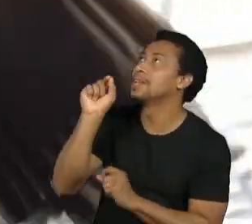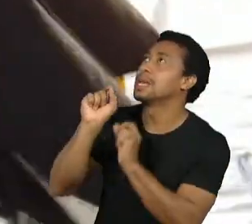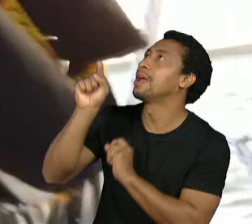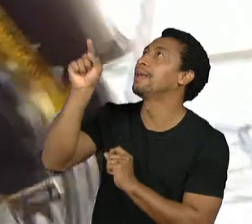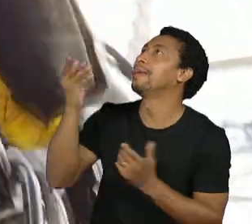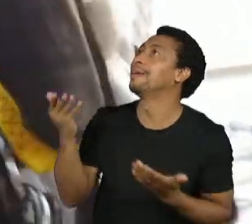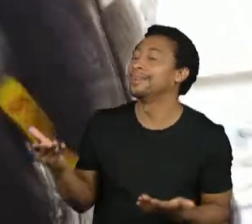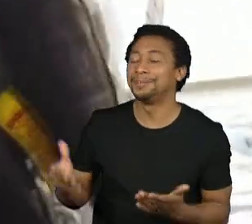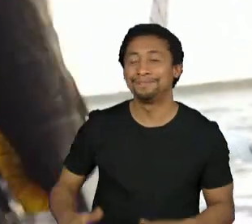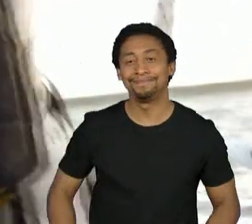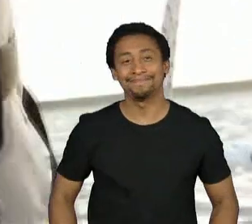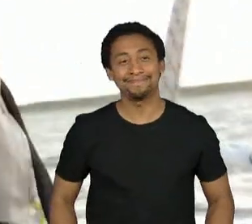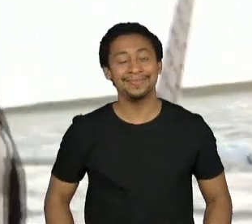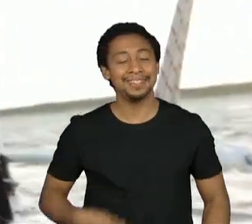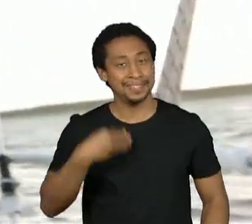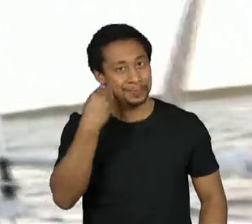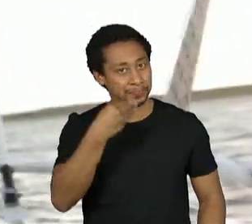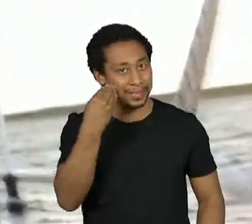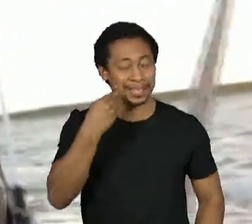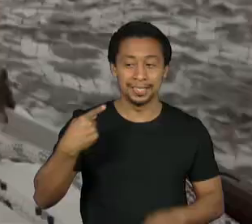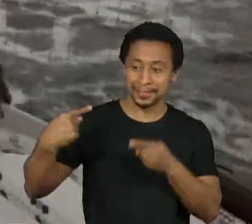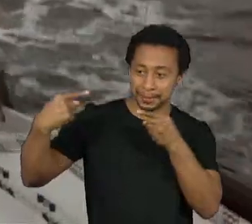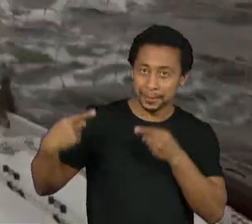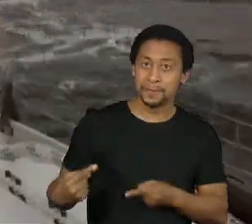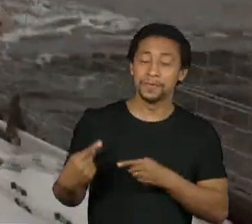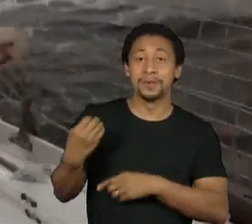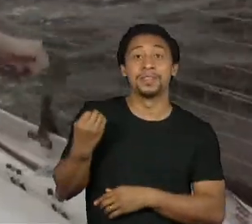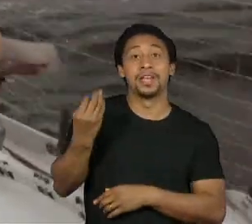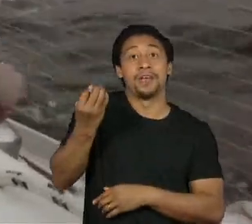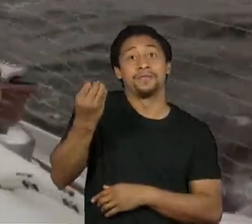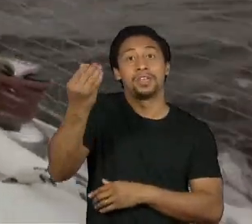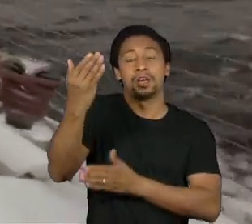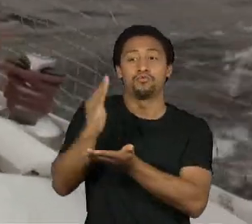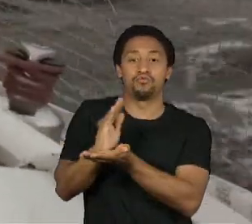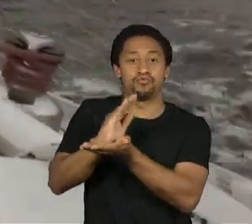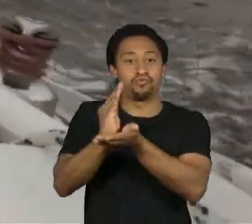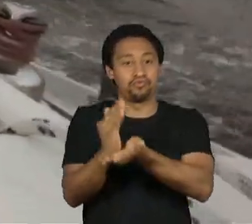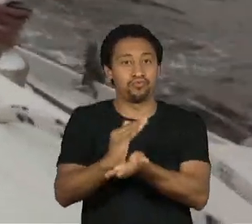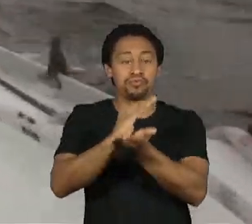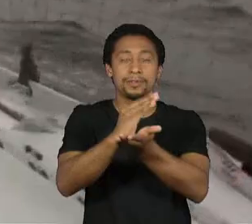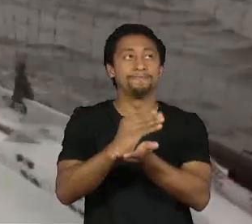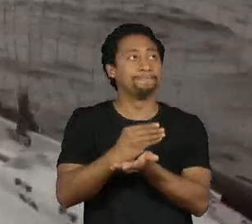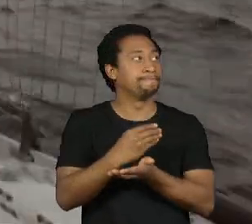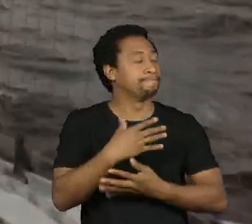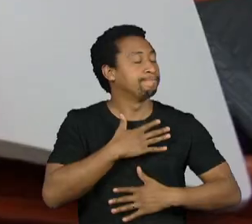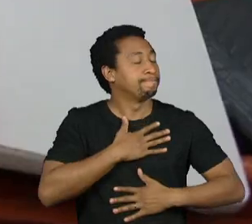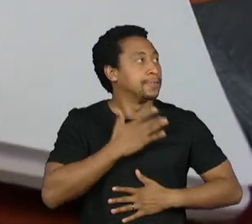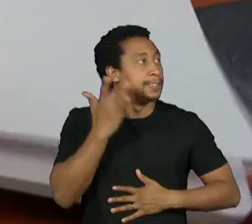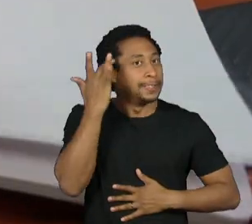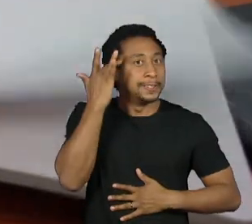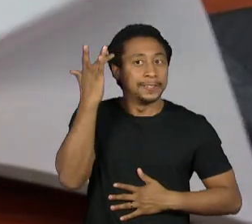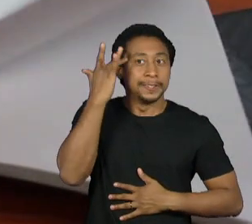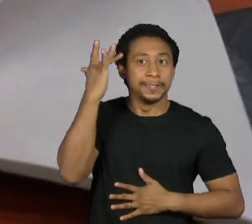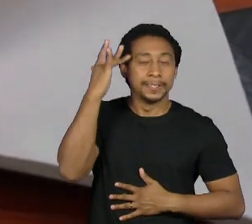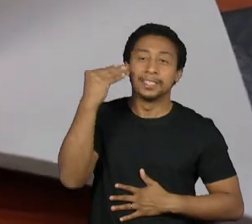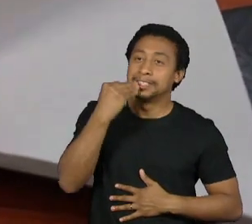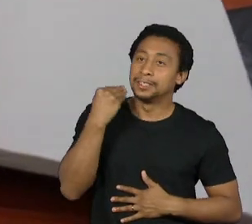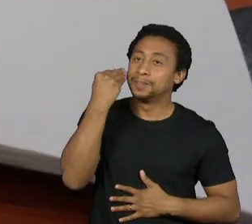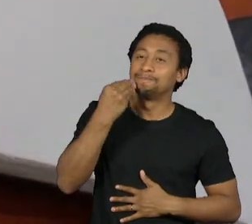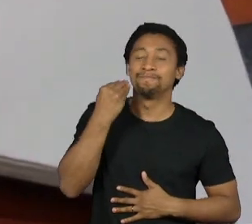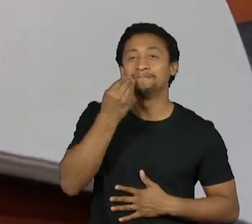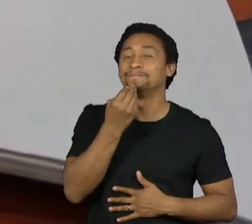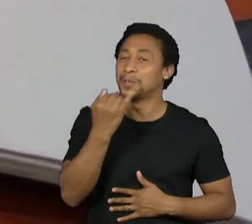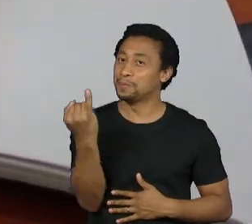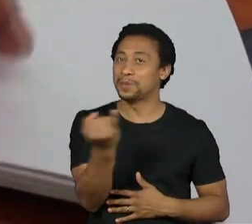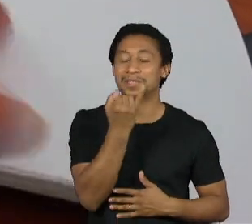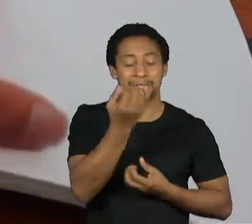As experiências e os desafios da viagem trouxeram amadurecimento e lições importantes, transformados em